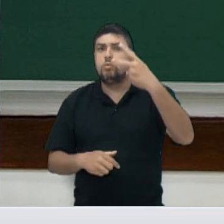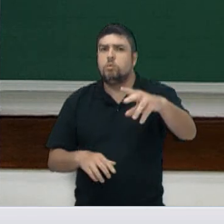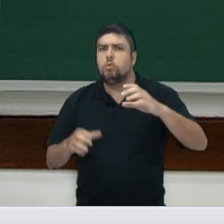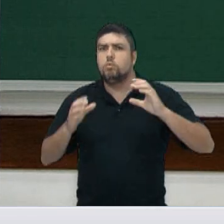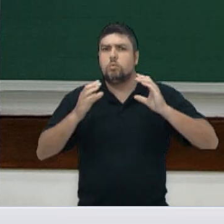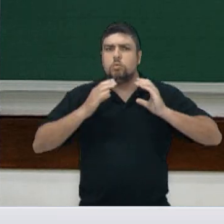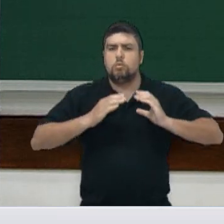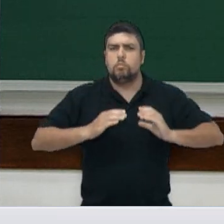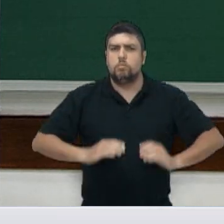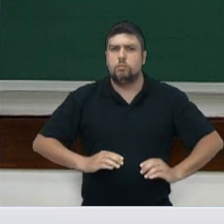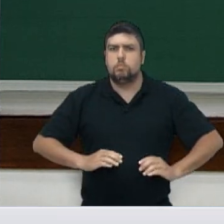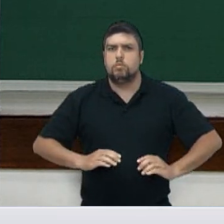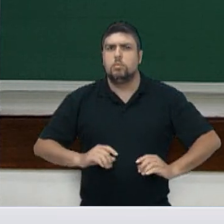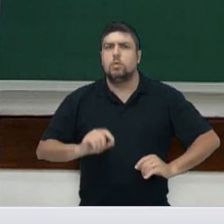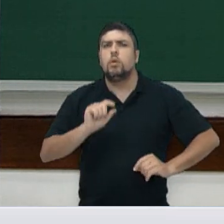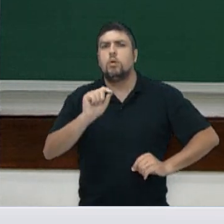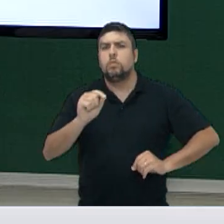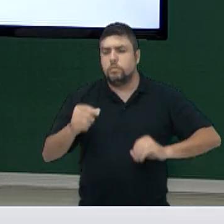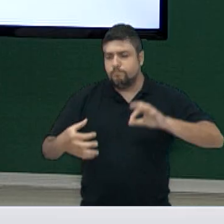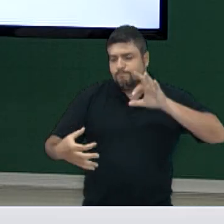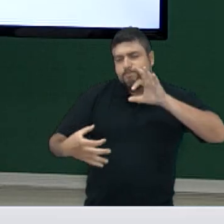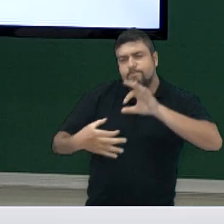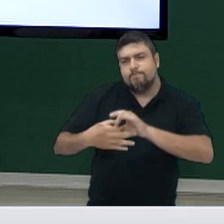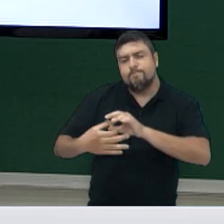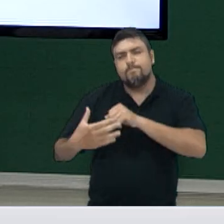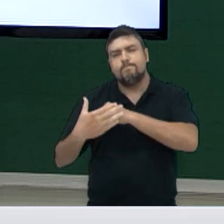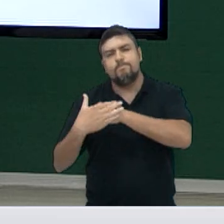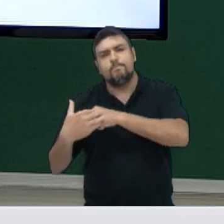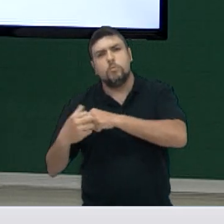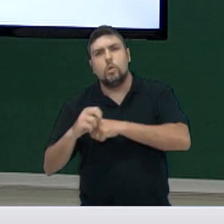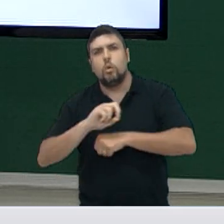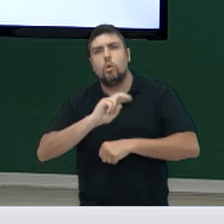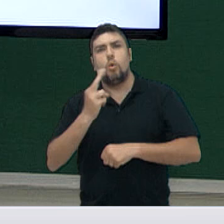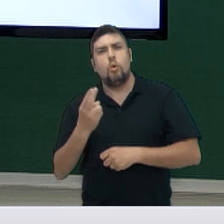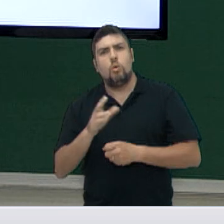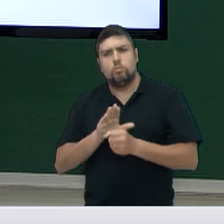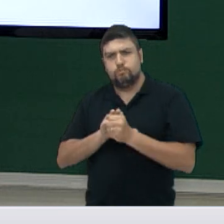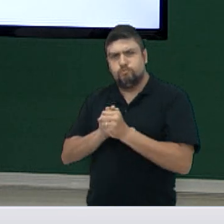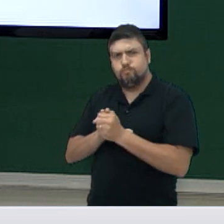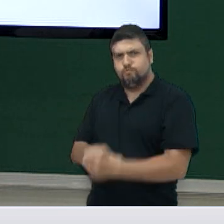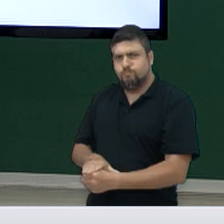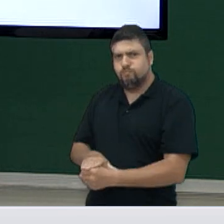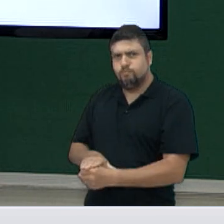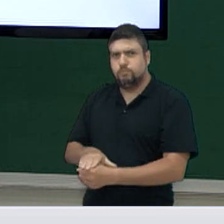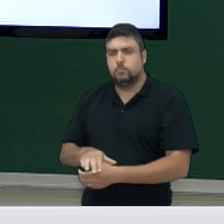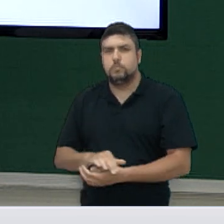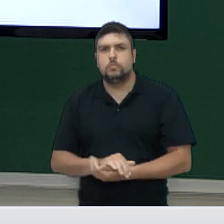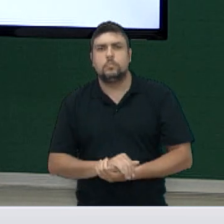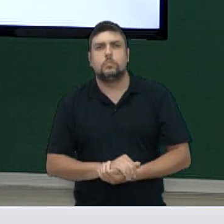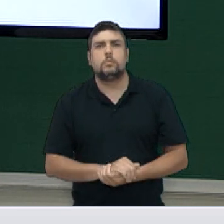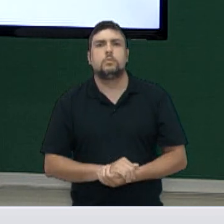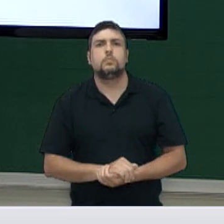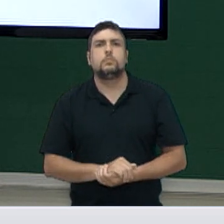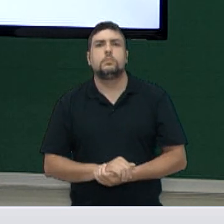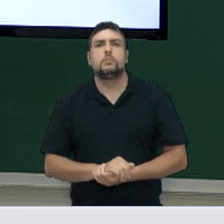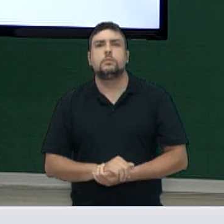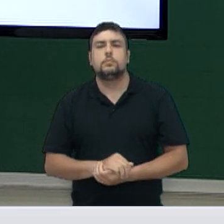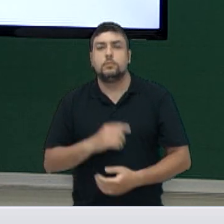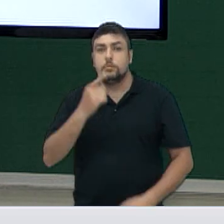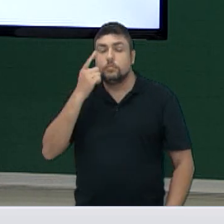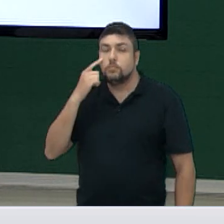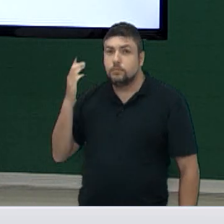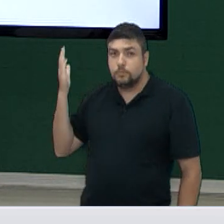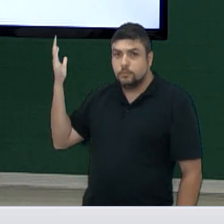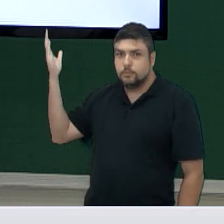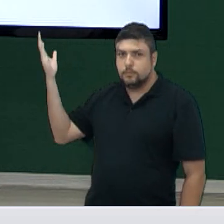animais é de parceria ou é de dominação? Vamos lá? Olha esse